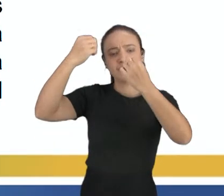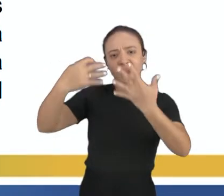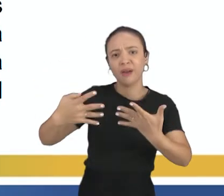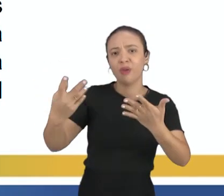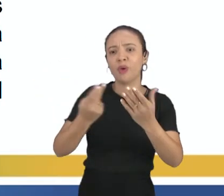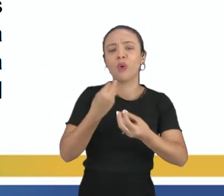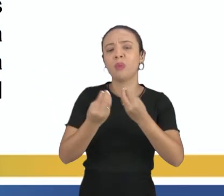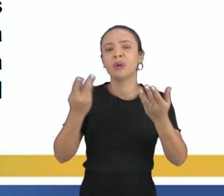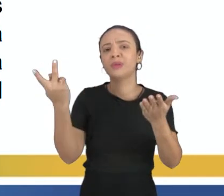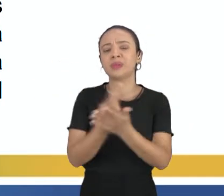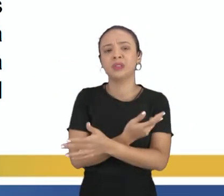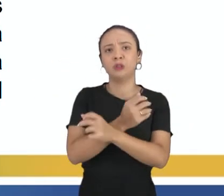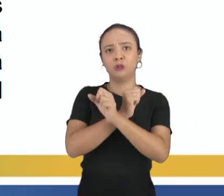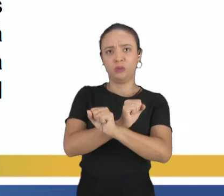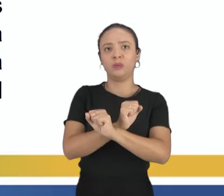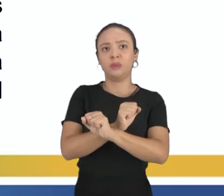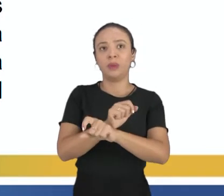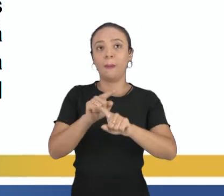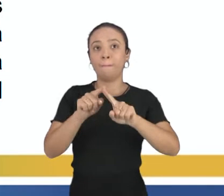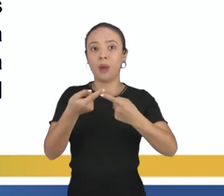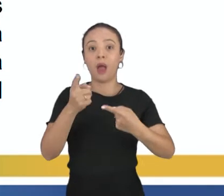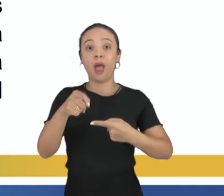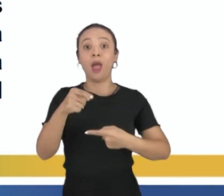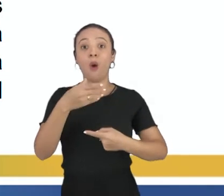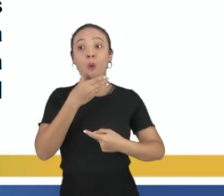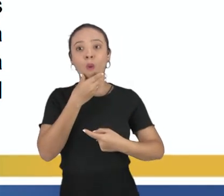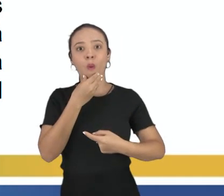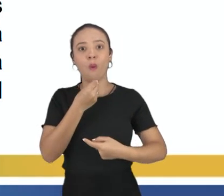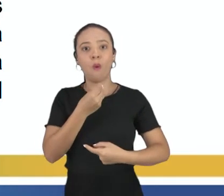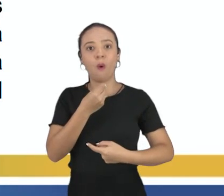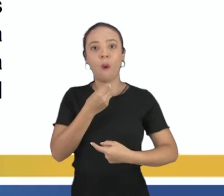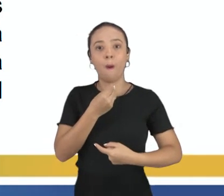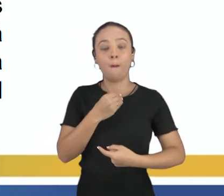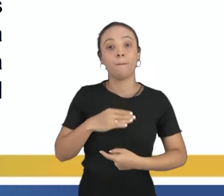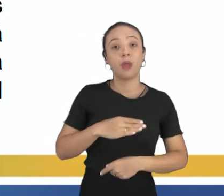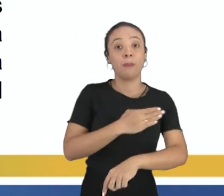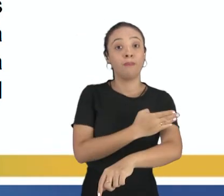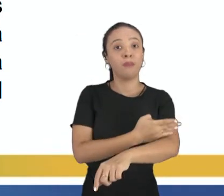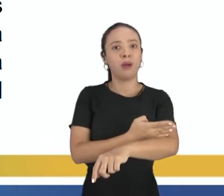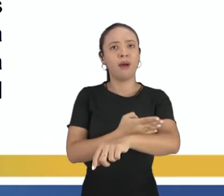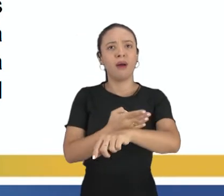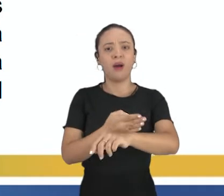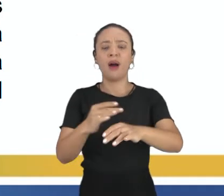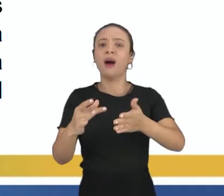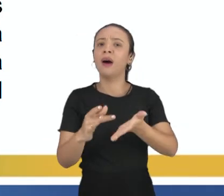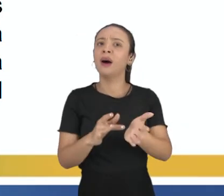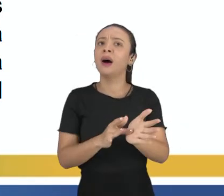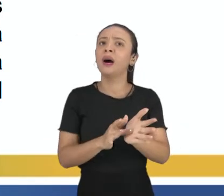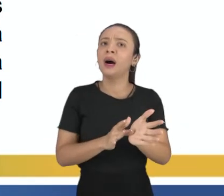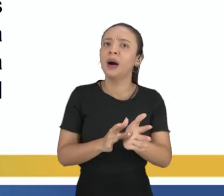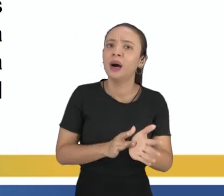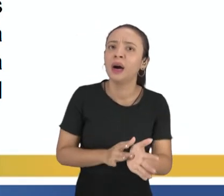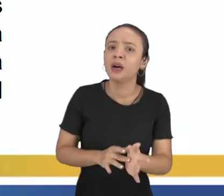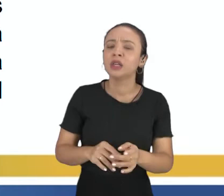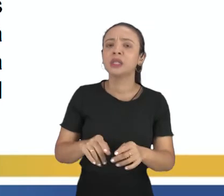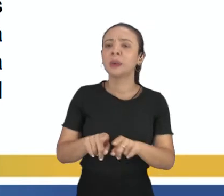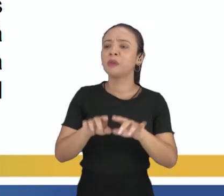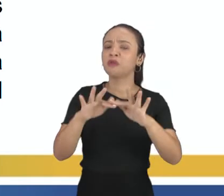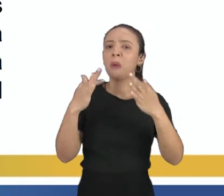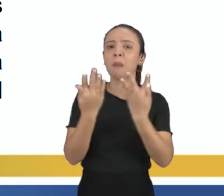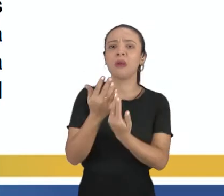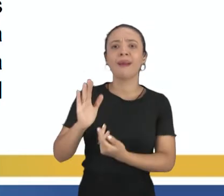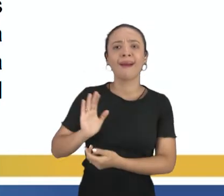escravos, mas seu personagem nesse romance é um homem branco, de família rica e de status na sociedade da época. isto é,